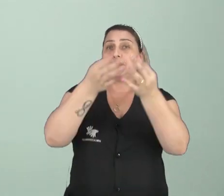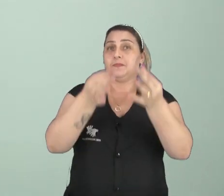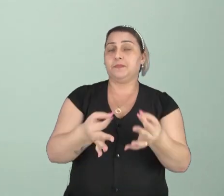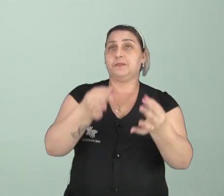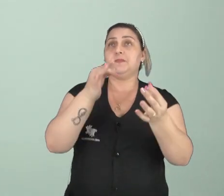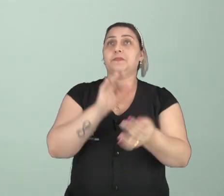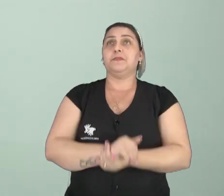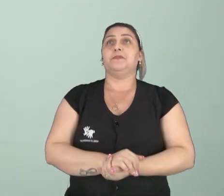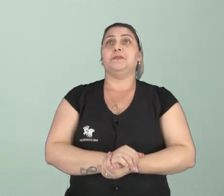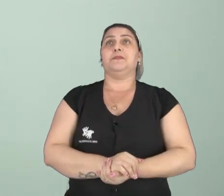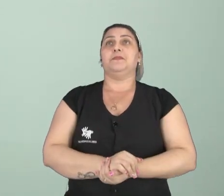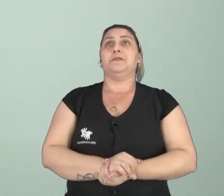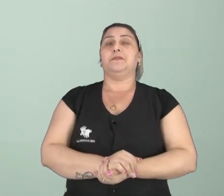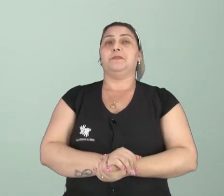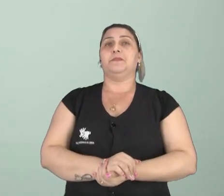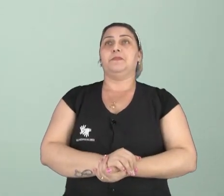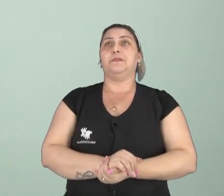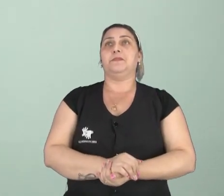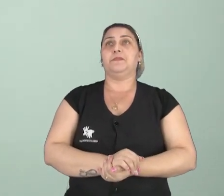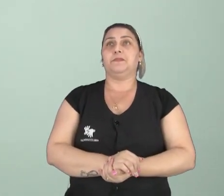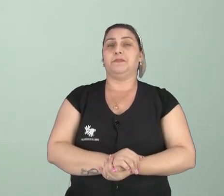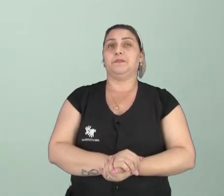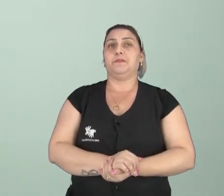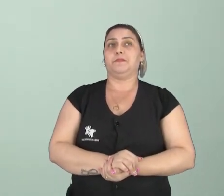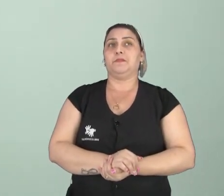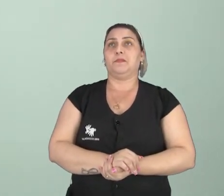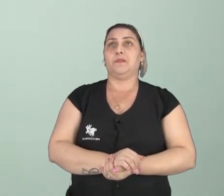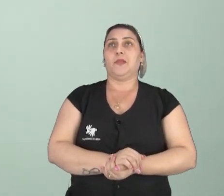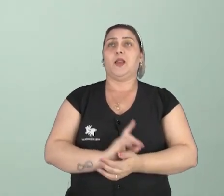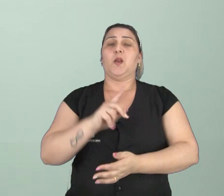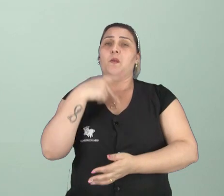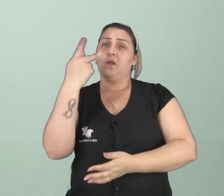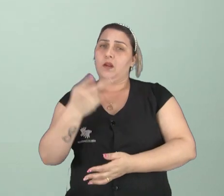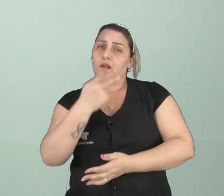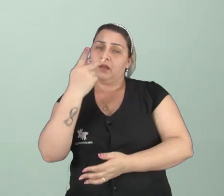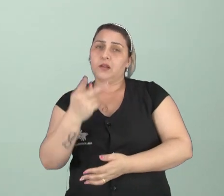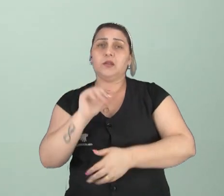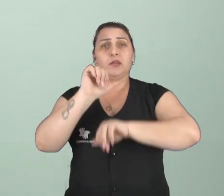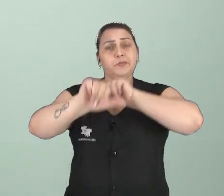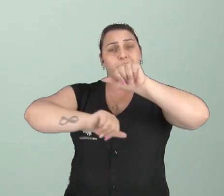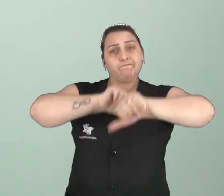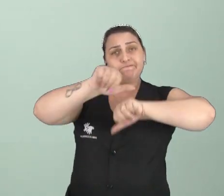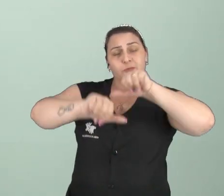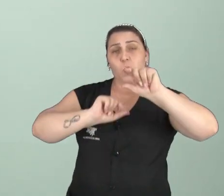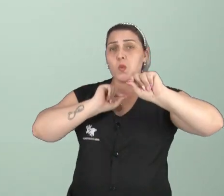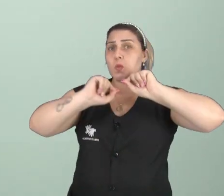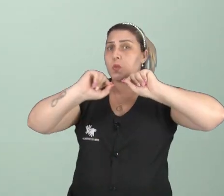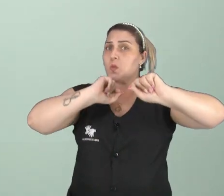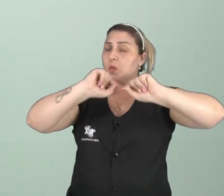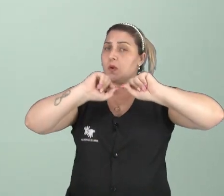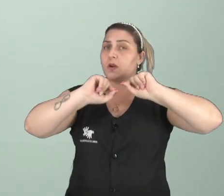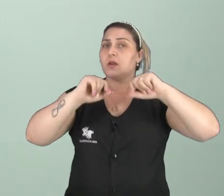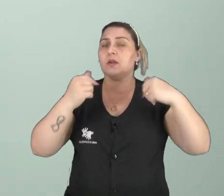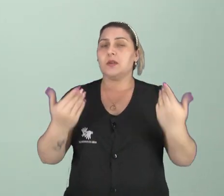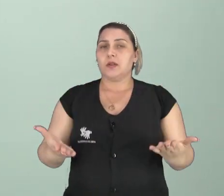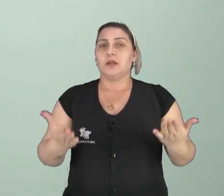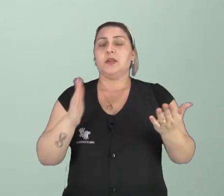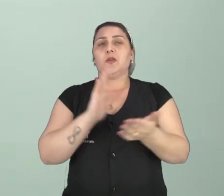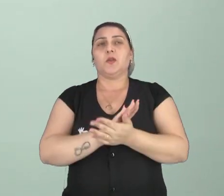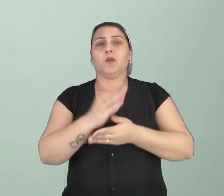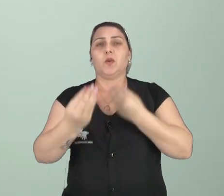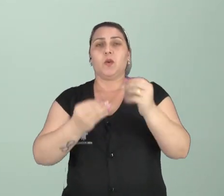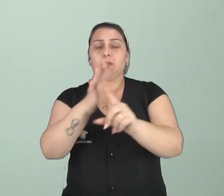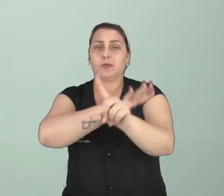certo? Então, é isso. A gente falou um pouco dessas transformações, do que a gente, de